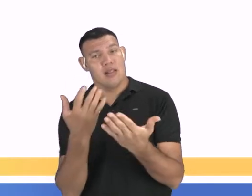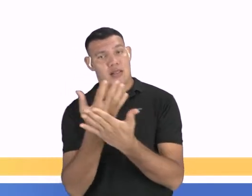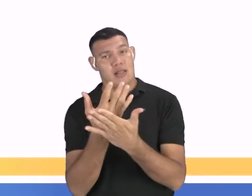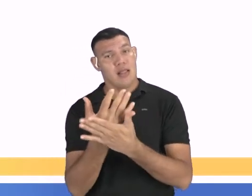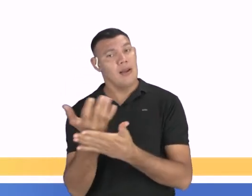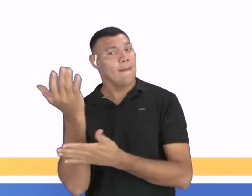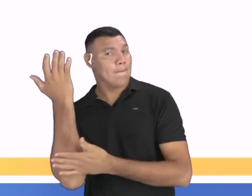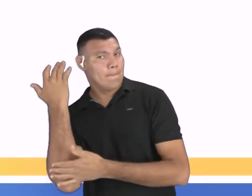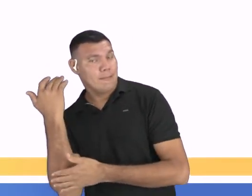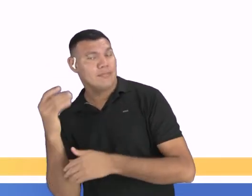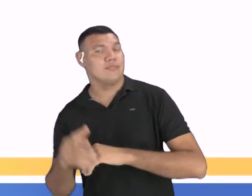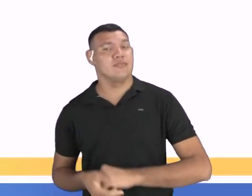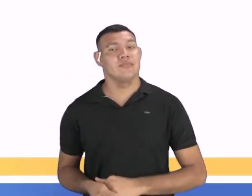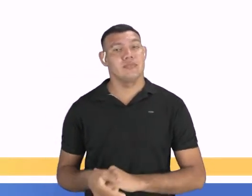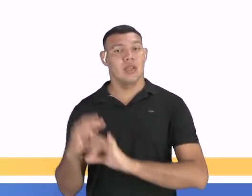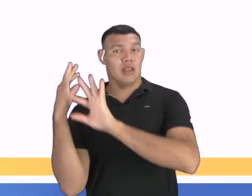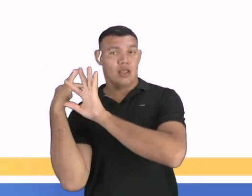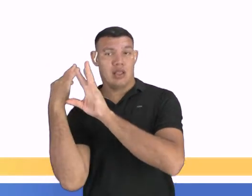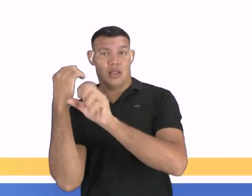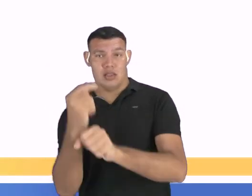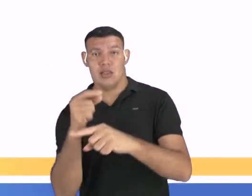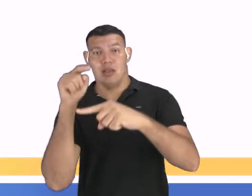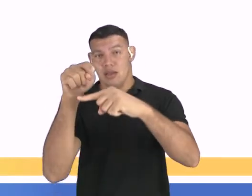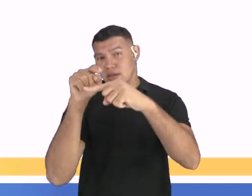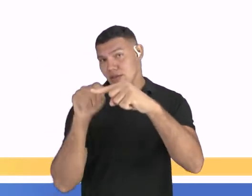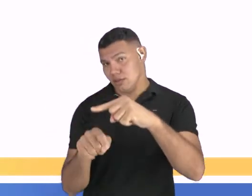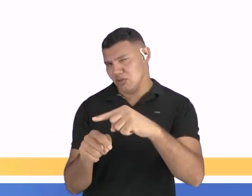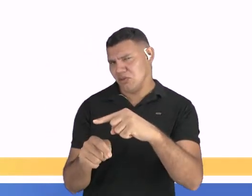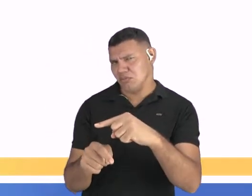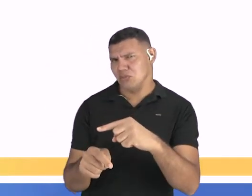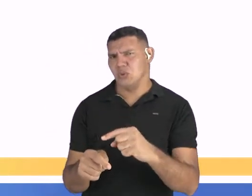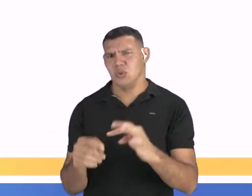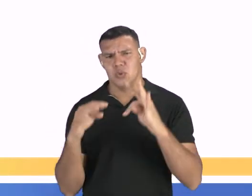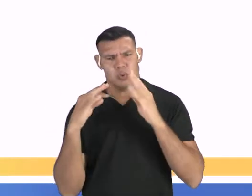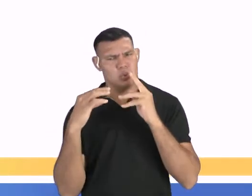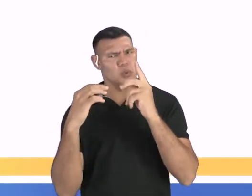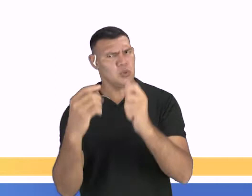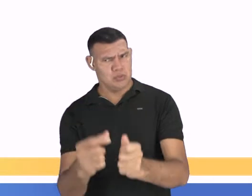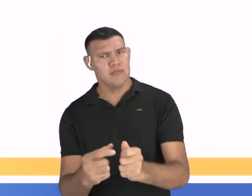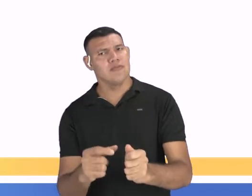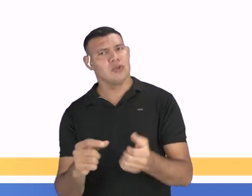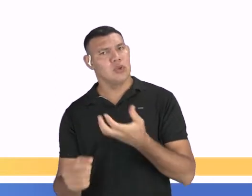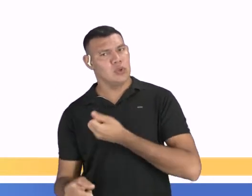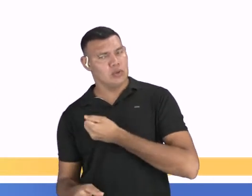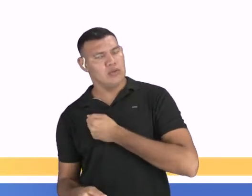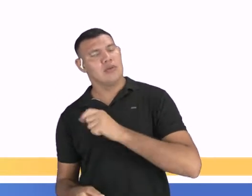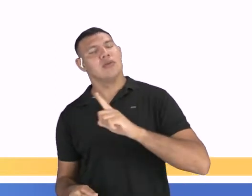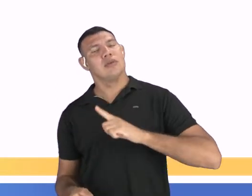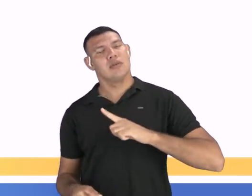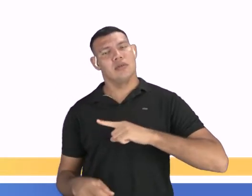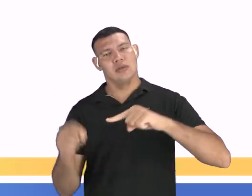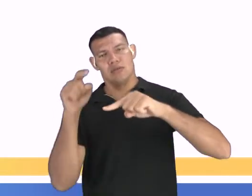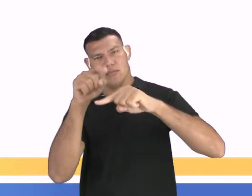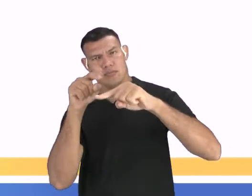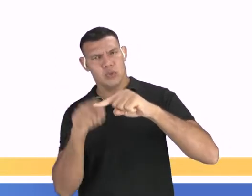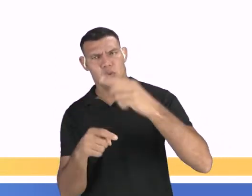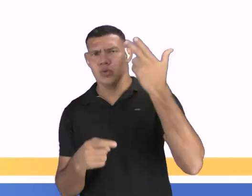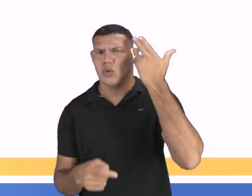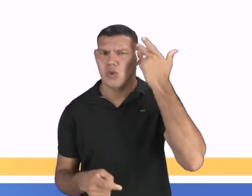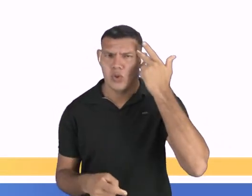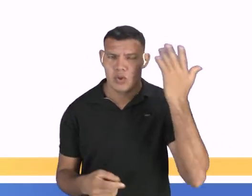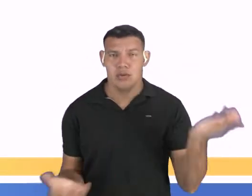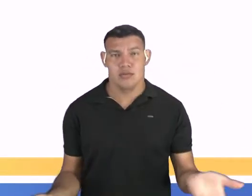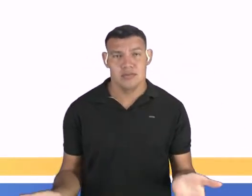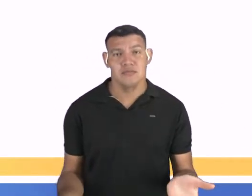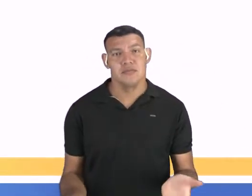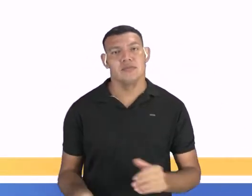ainda relembrando sobre os divisores, todo número possui divisores naturais. Então, observe que todos os